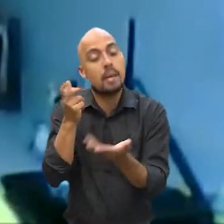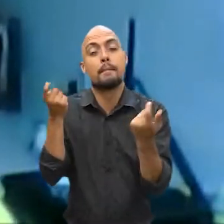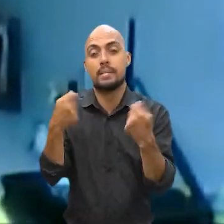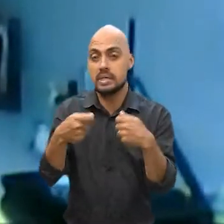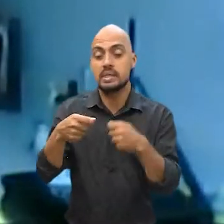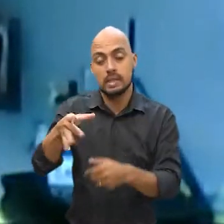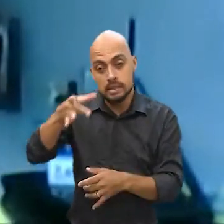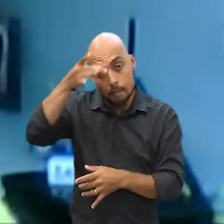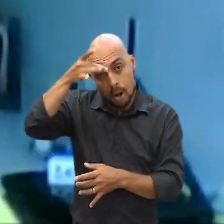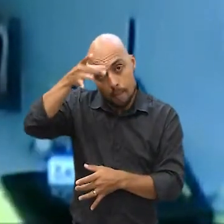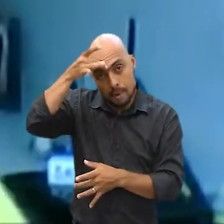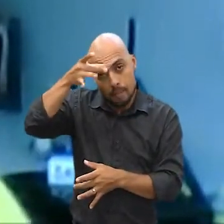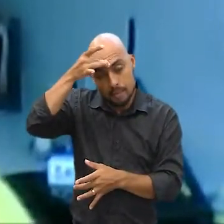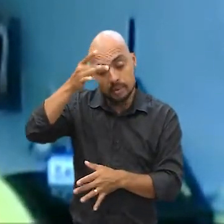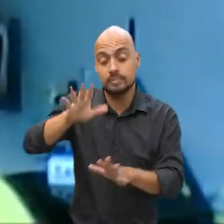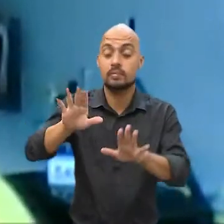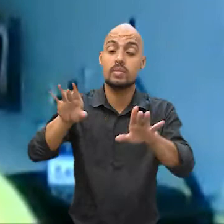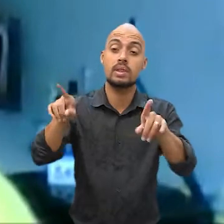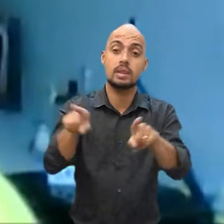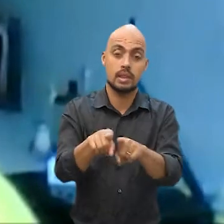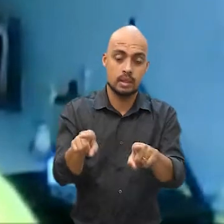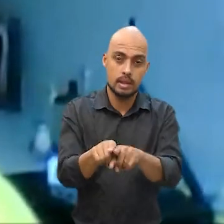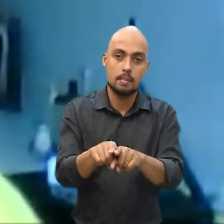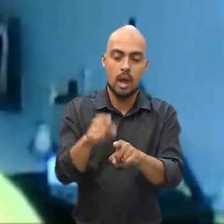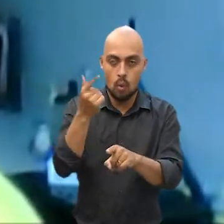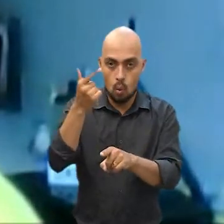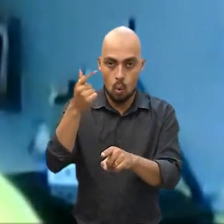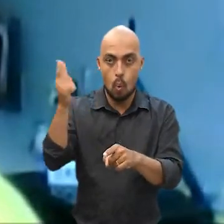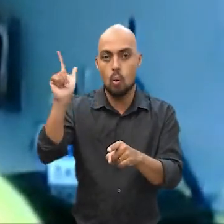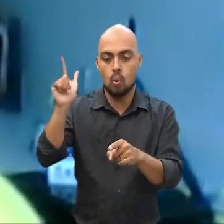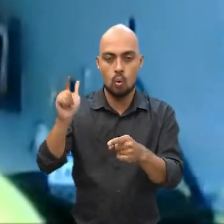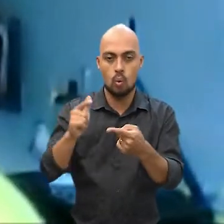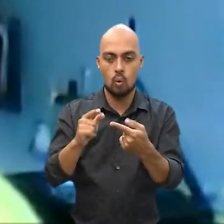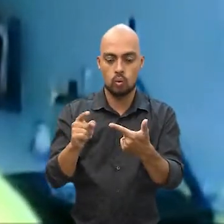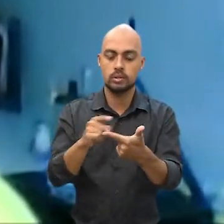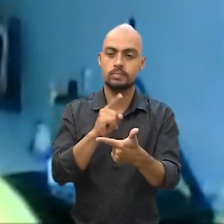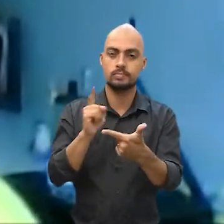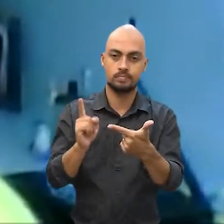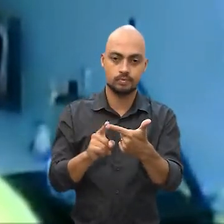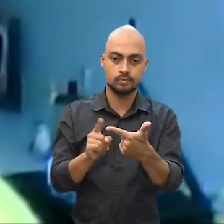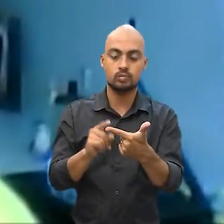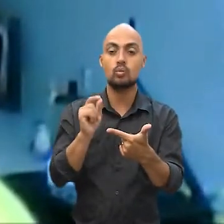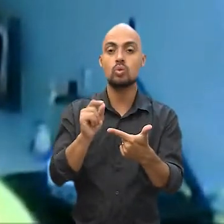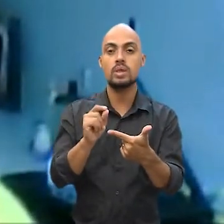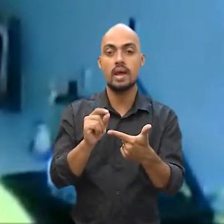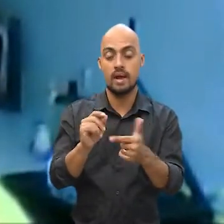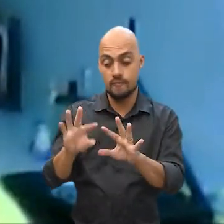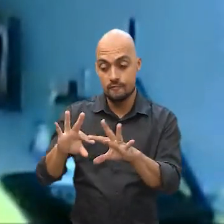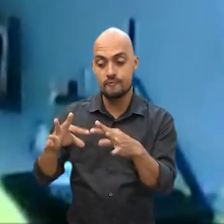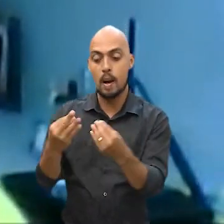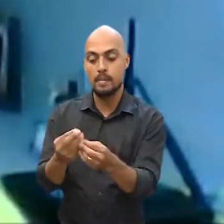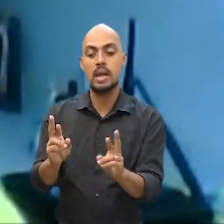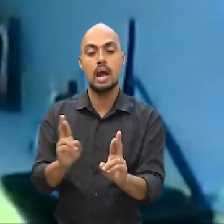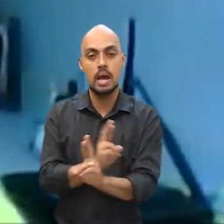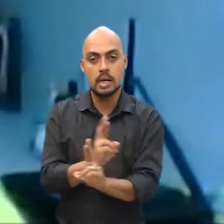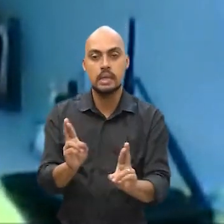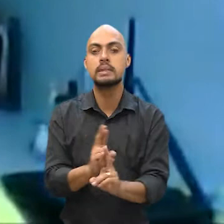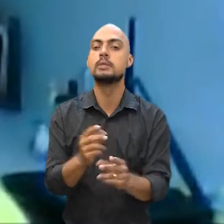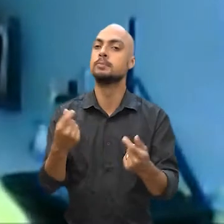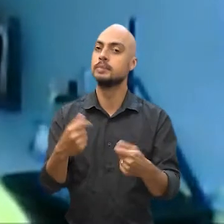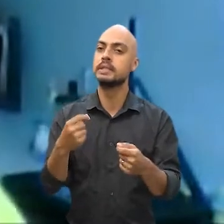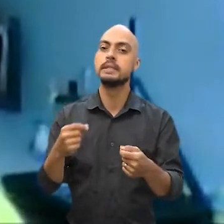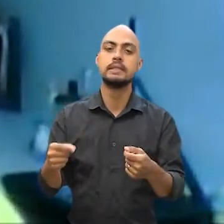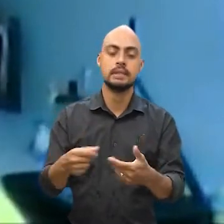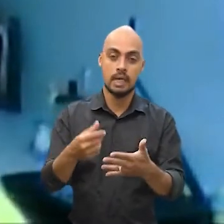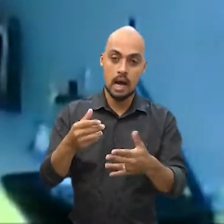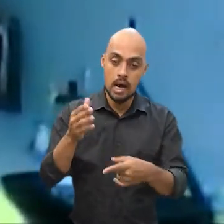possam ter repertório. Além disso, uma das coisas que nós temos visto, a importância dessa relação na família, né? De resgatar algumas